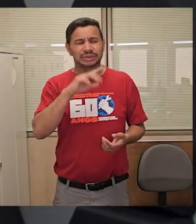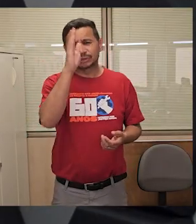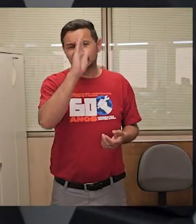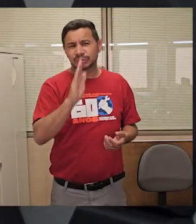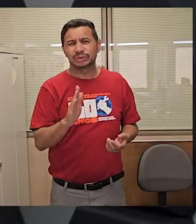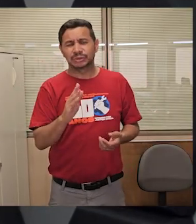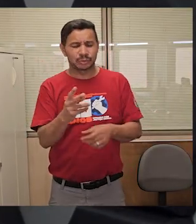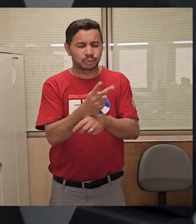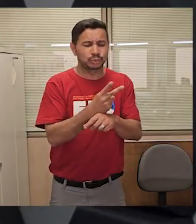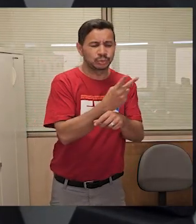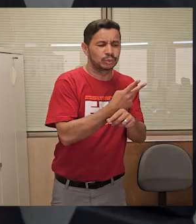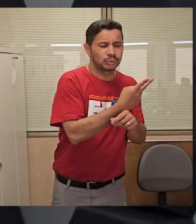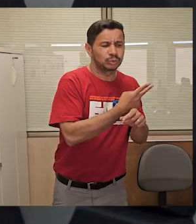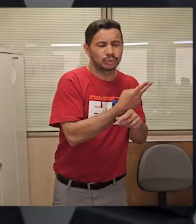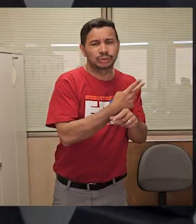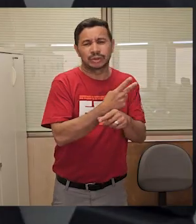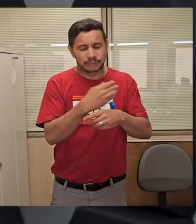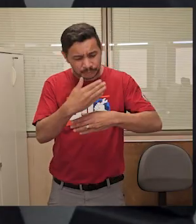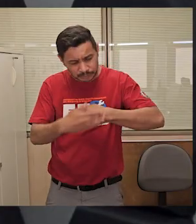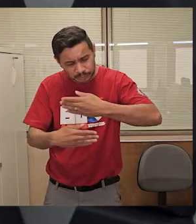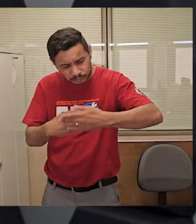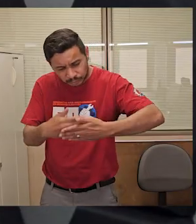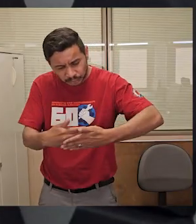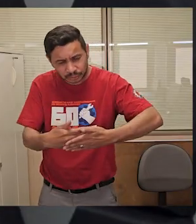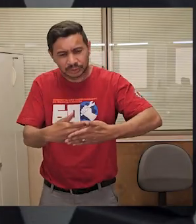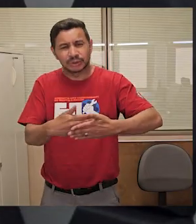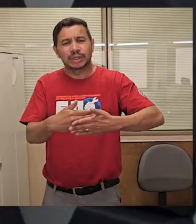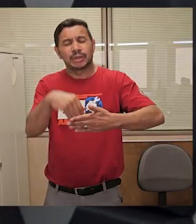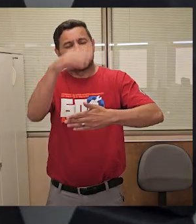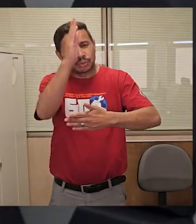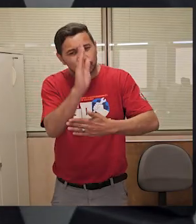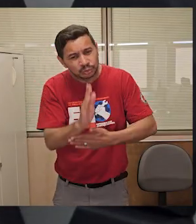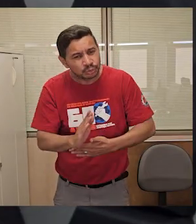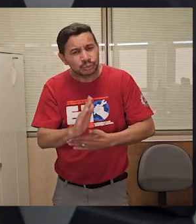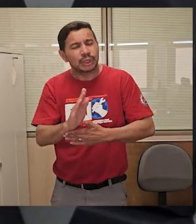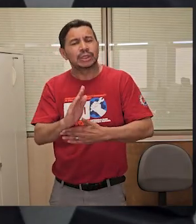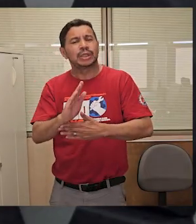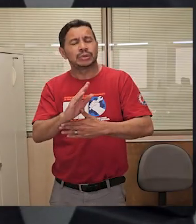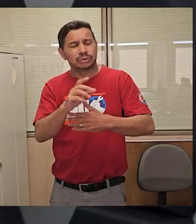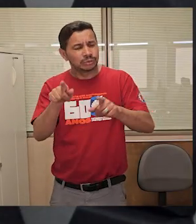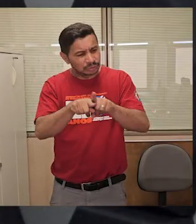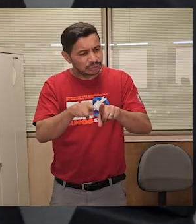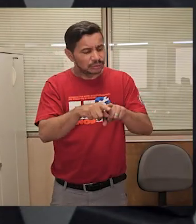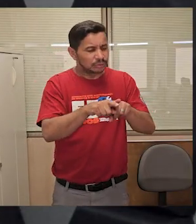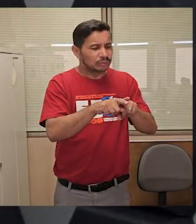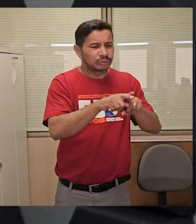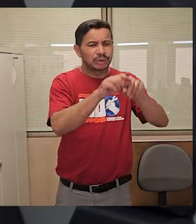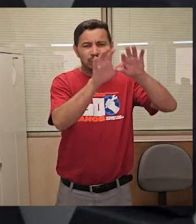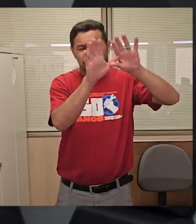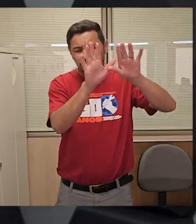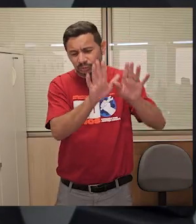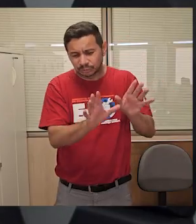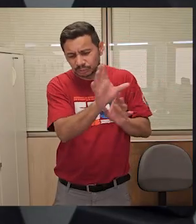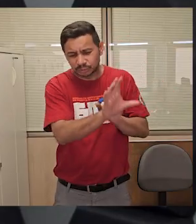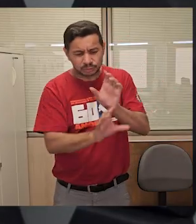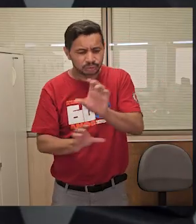tem procurado construir uma agenda nacional e também regional que não estão falando do